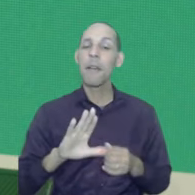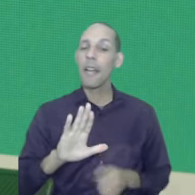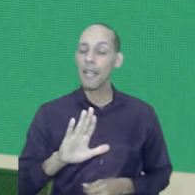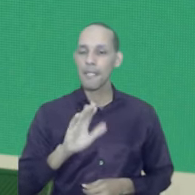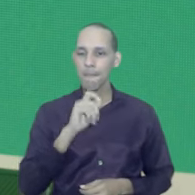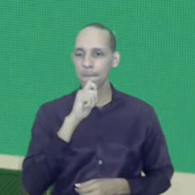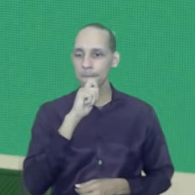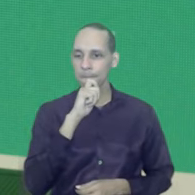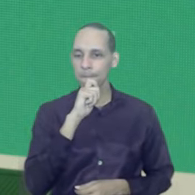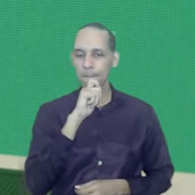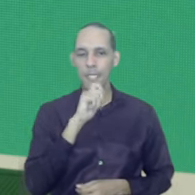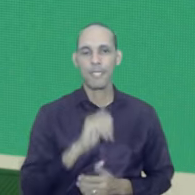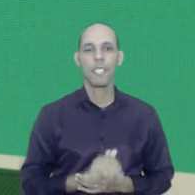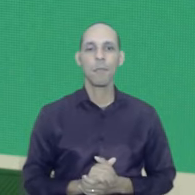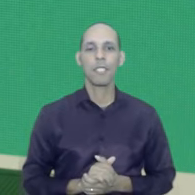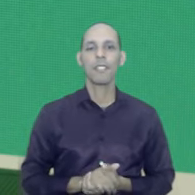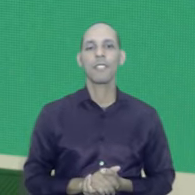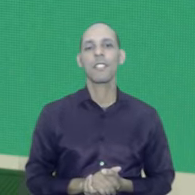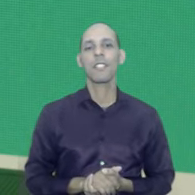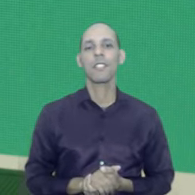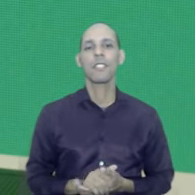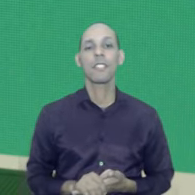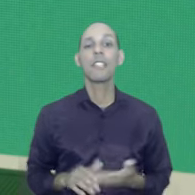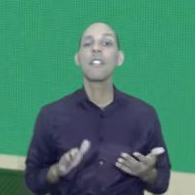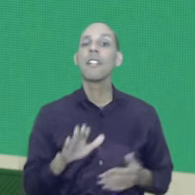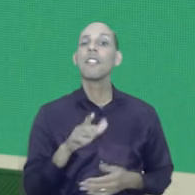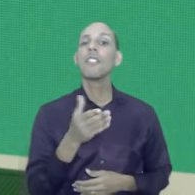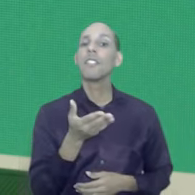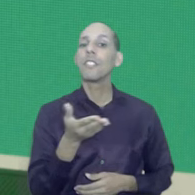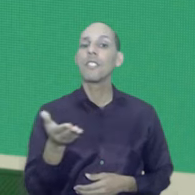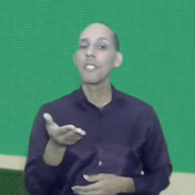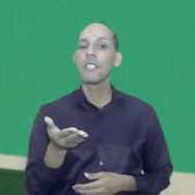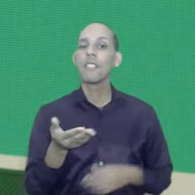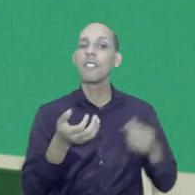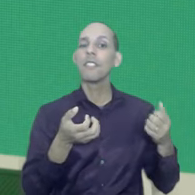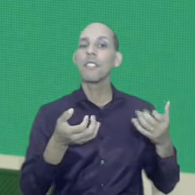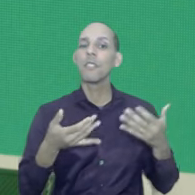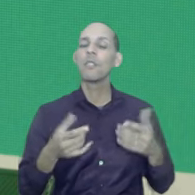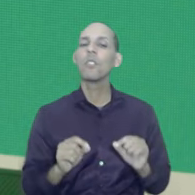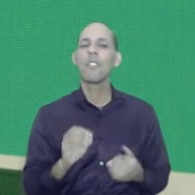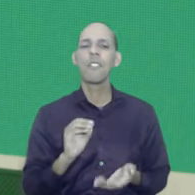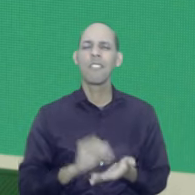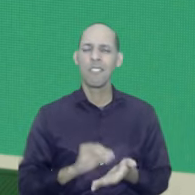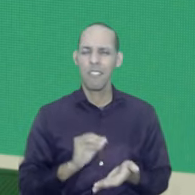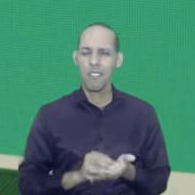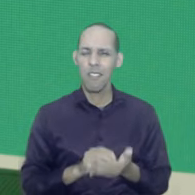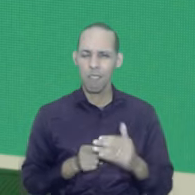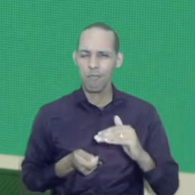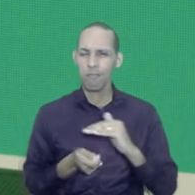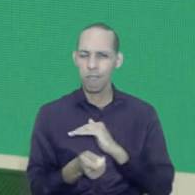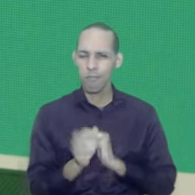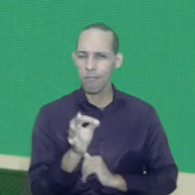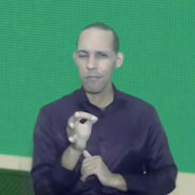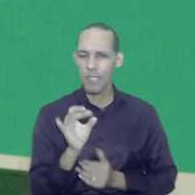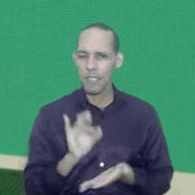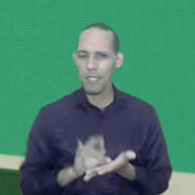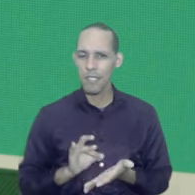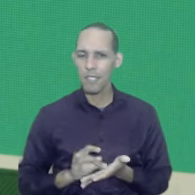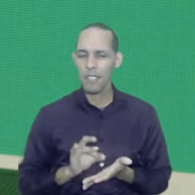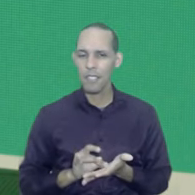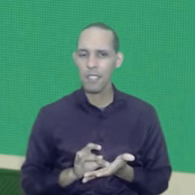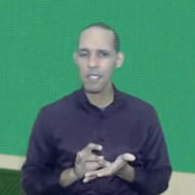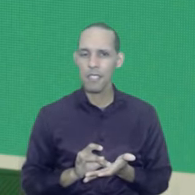eh O que que vocês e isso carece de de de investimento assim né eles precisam de investimento e não